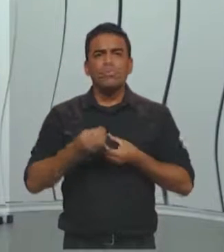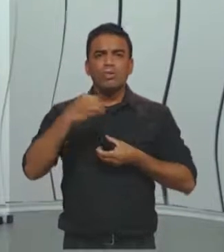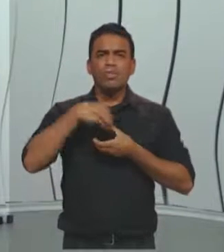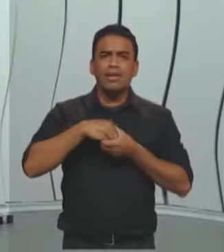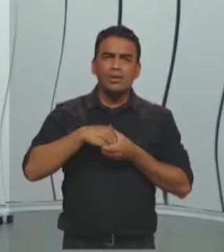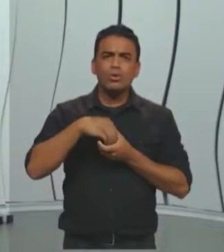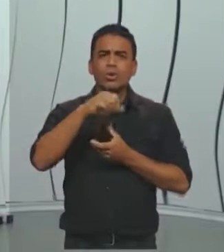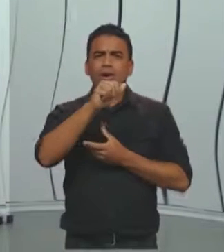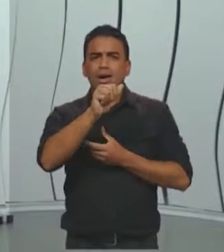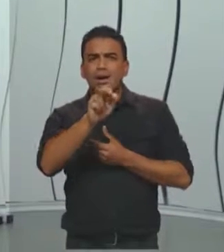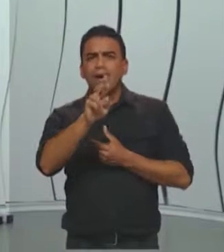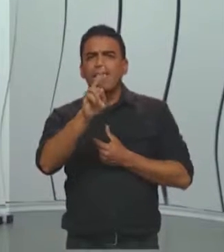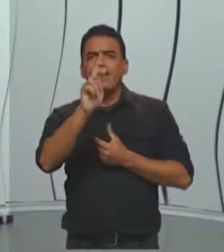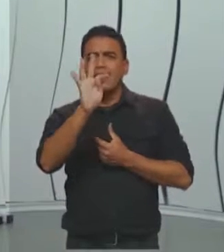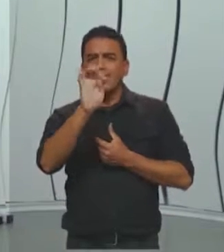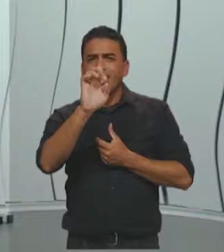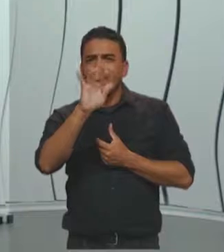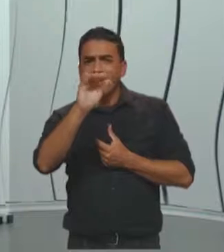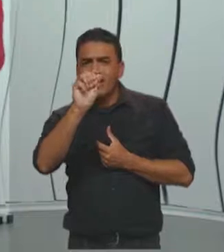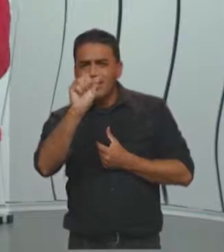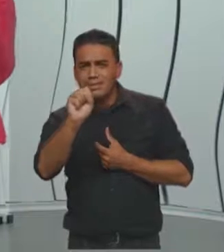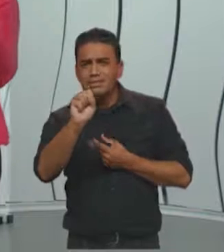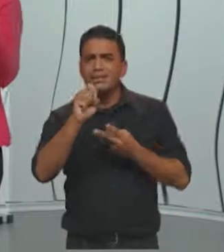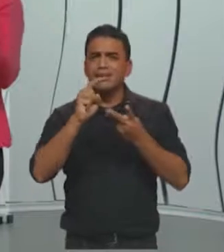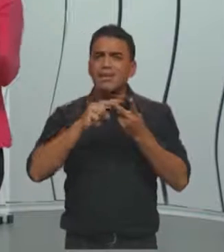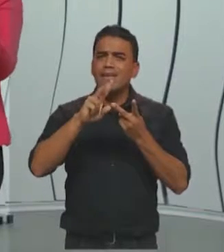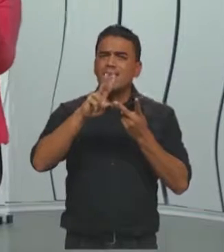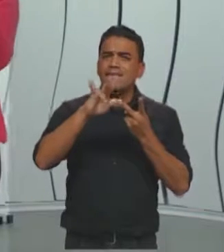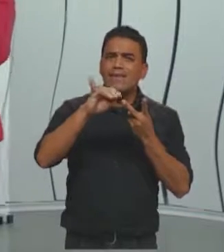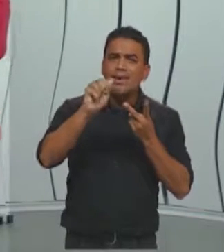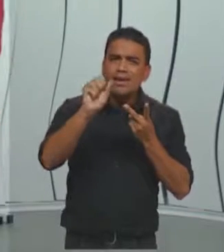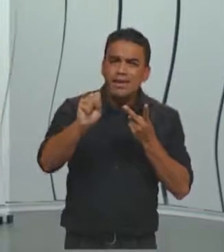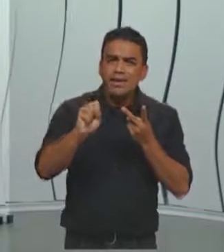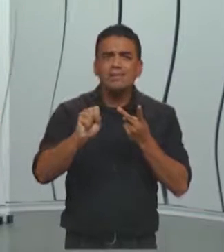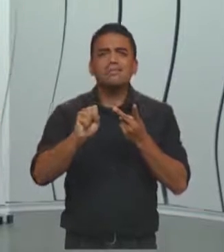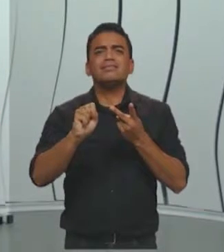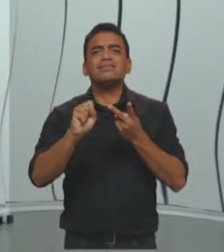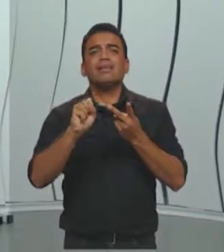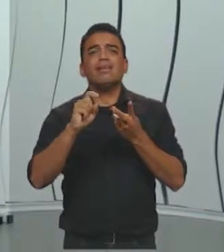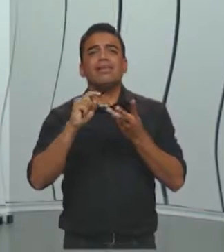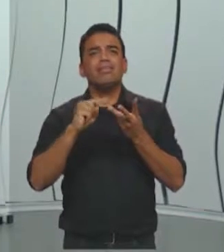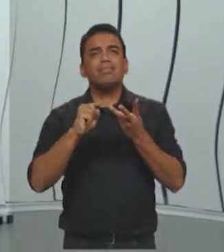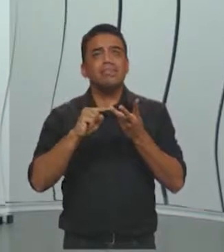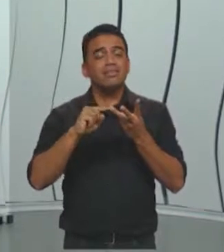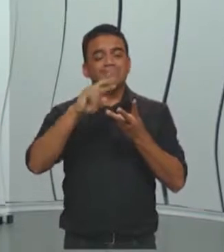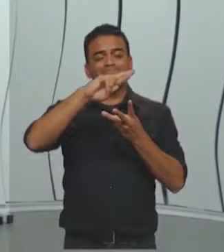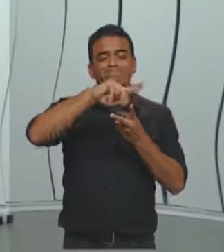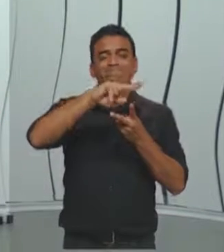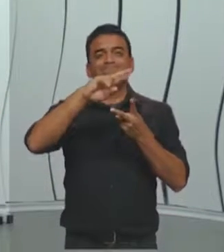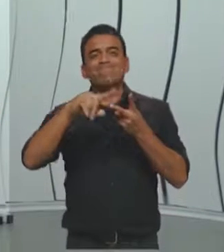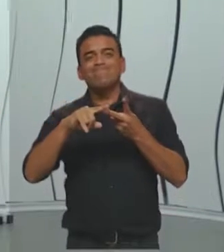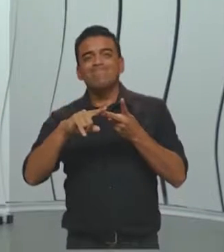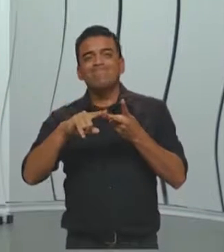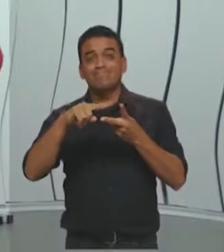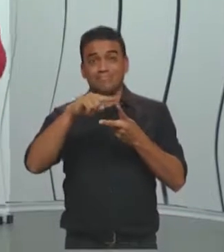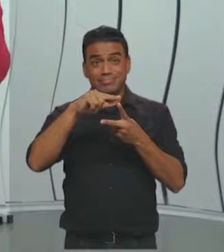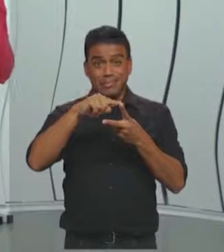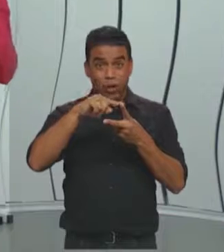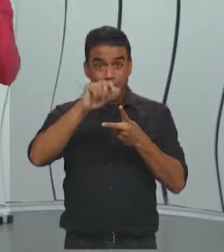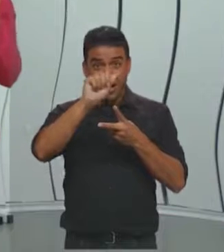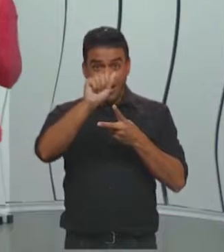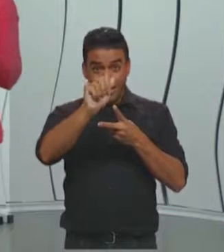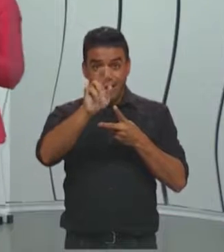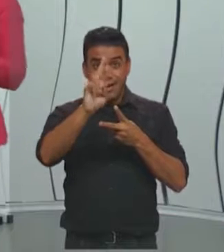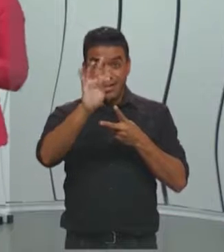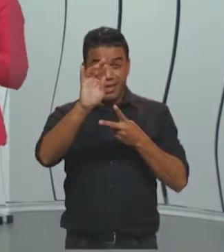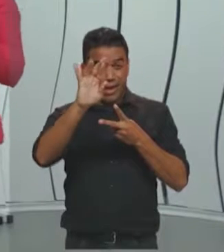artérias, estrutura das veias, a gente vai perceber que existem aí uma estrutura diferenciada. As artérias, geralmente, elas são